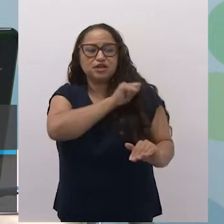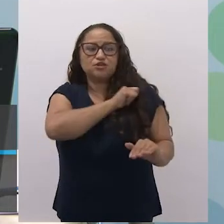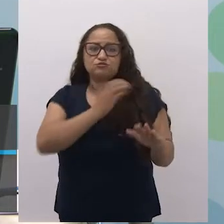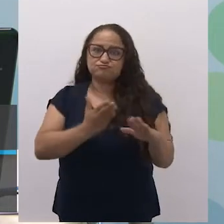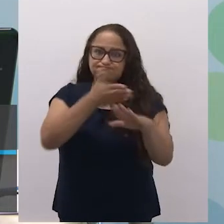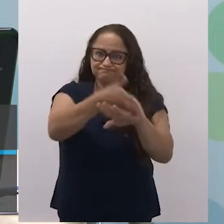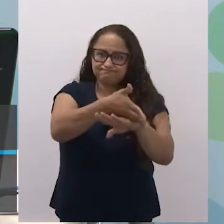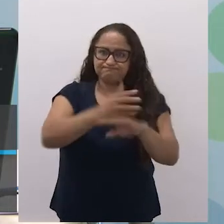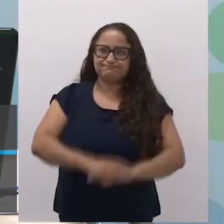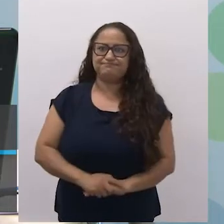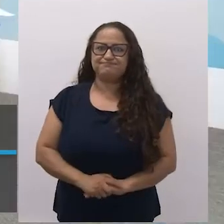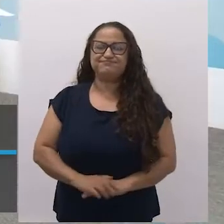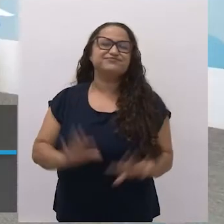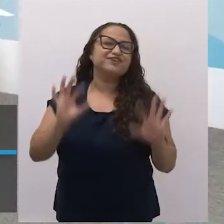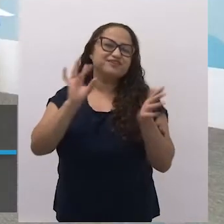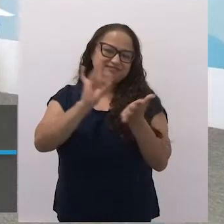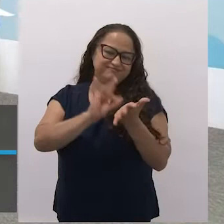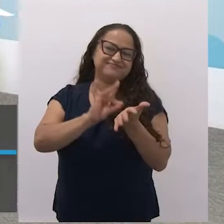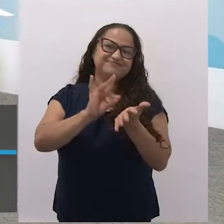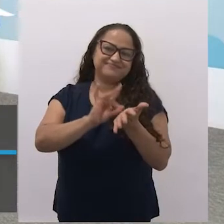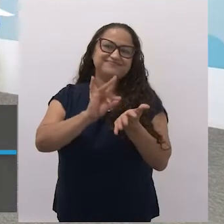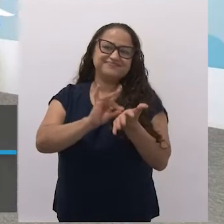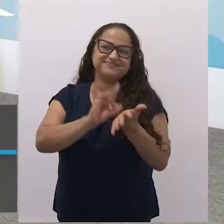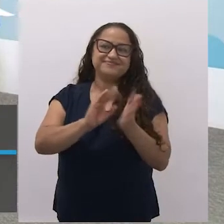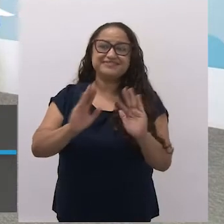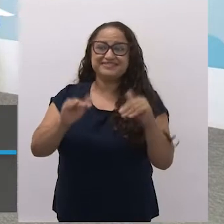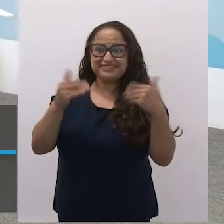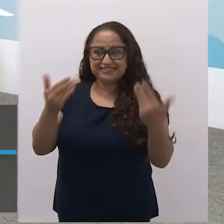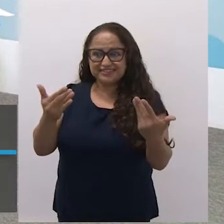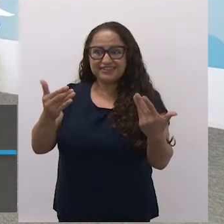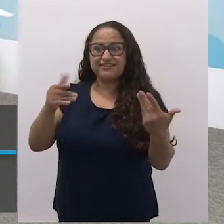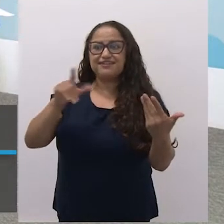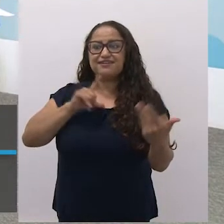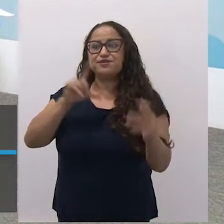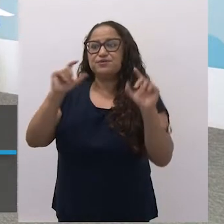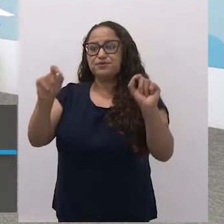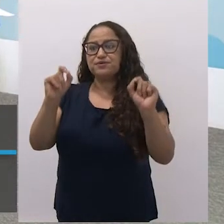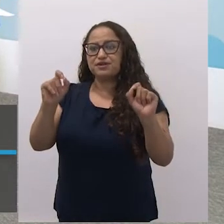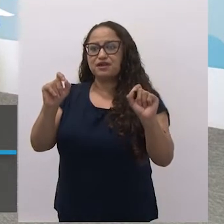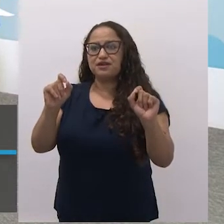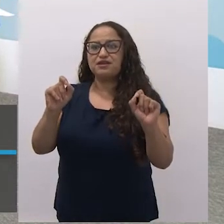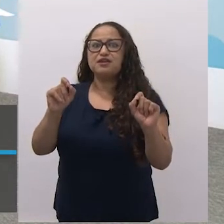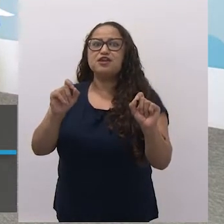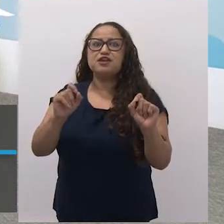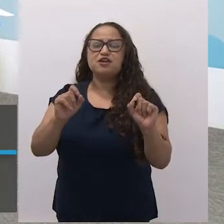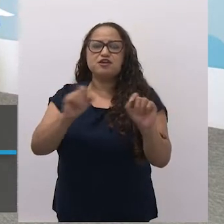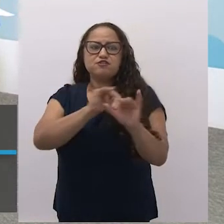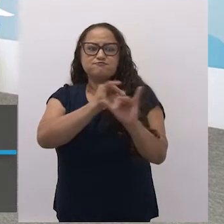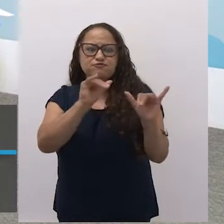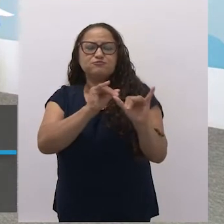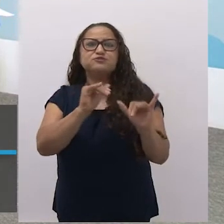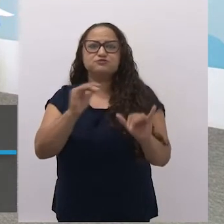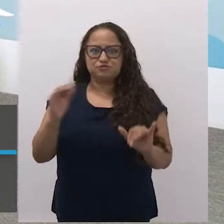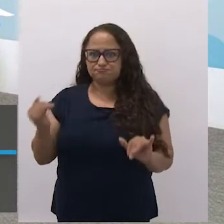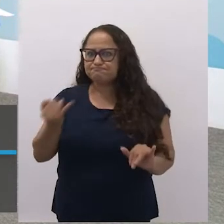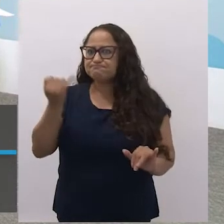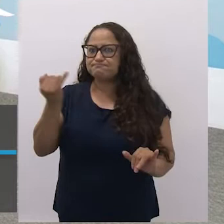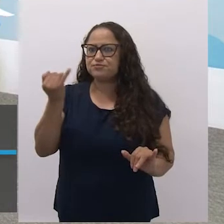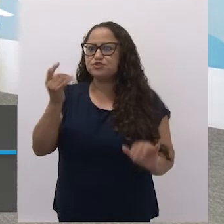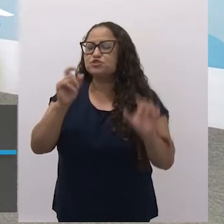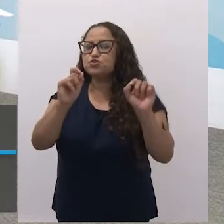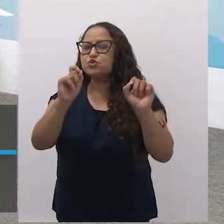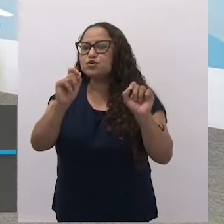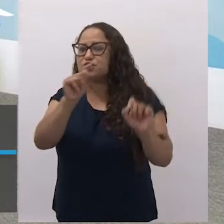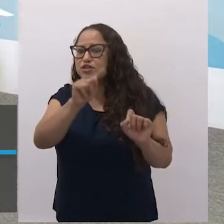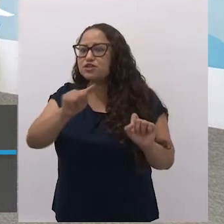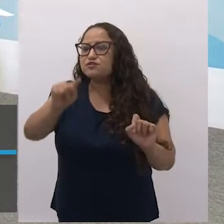inserido. Realmente, né? São comentários extremamente importantes. O que